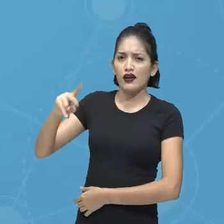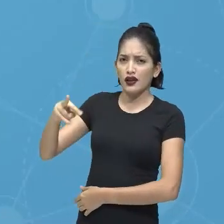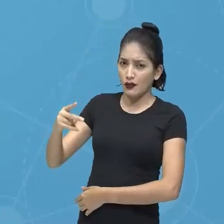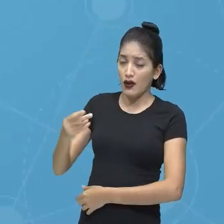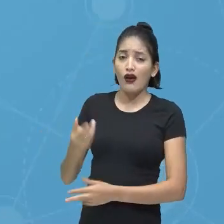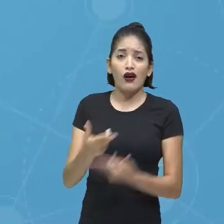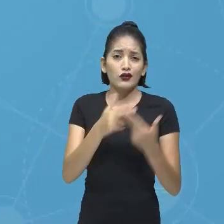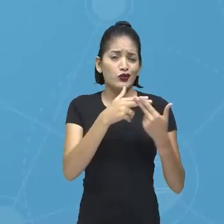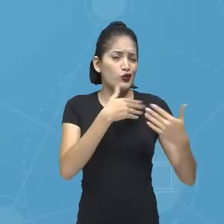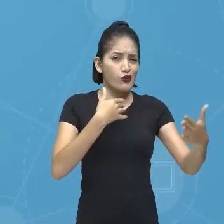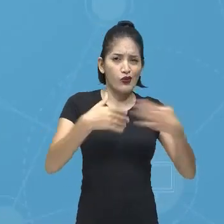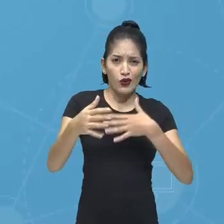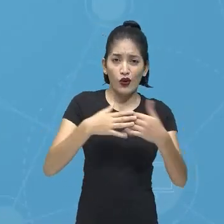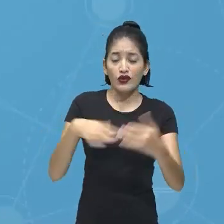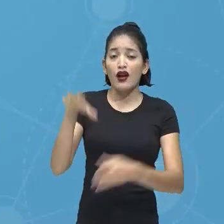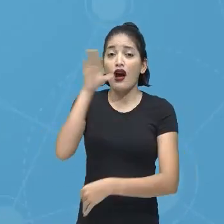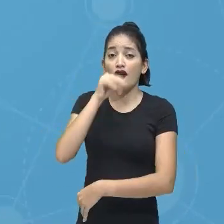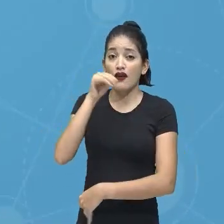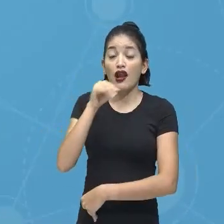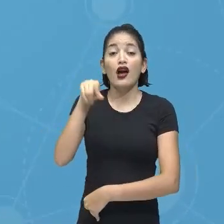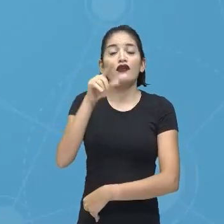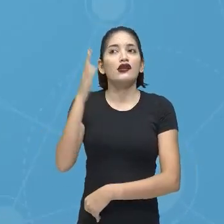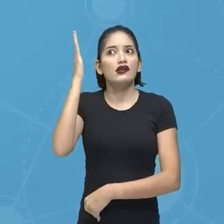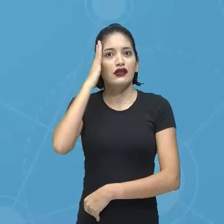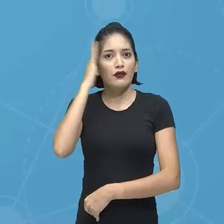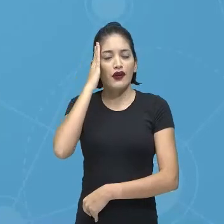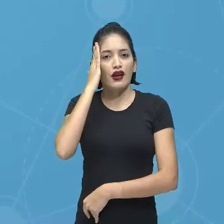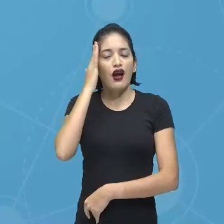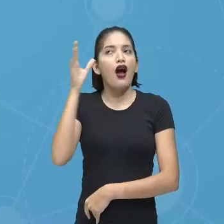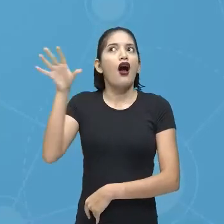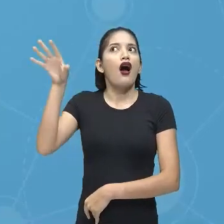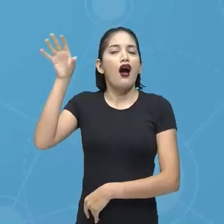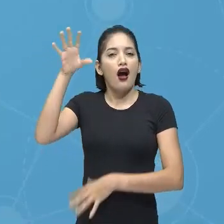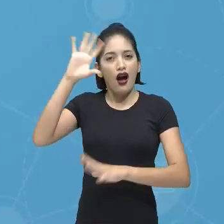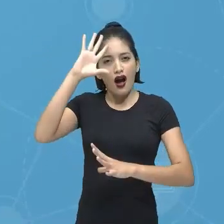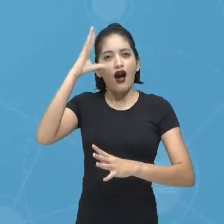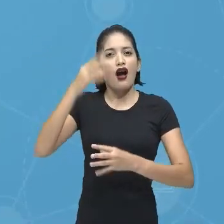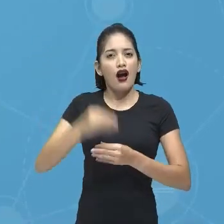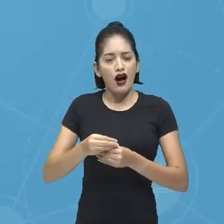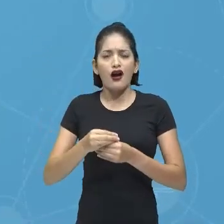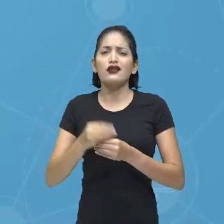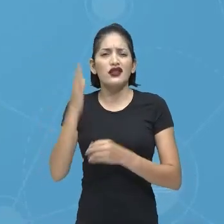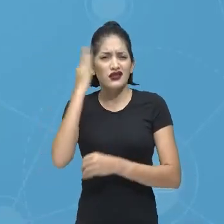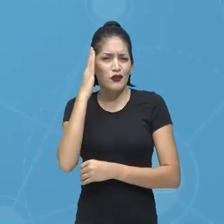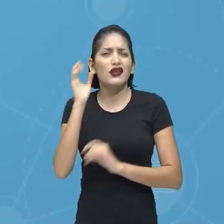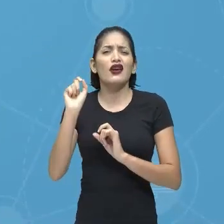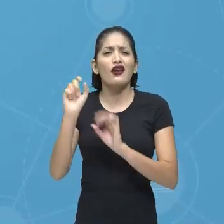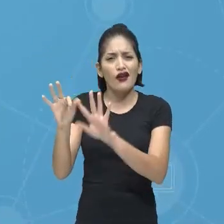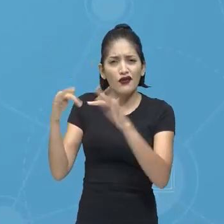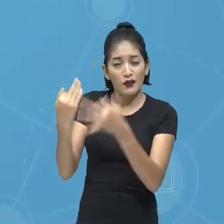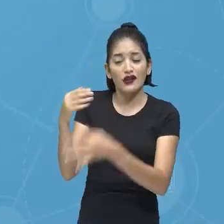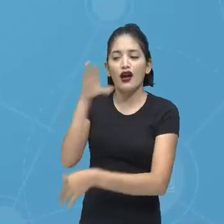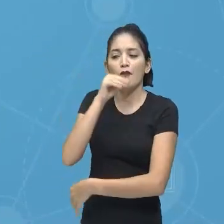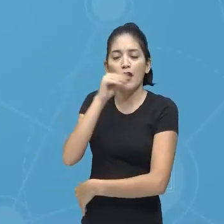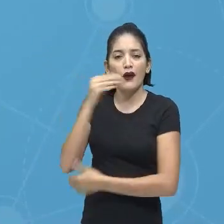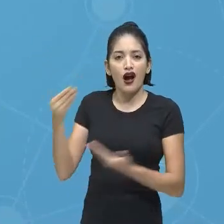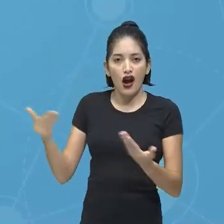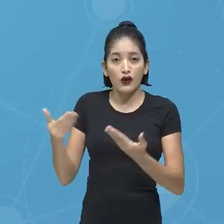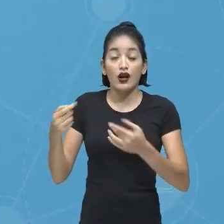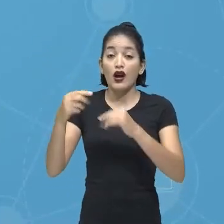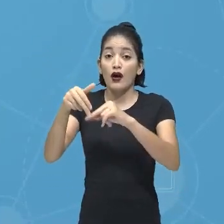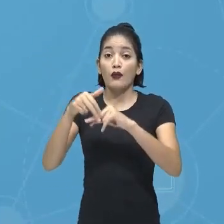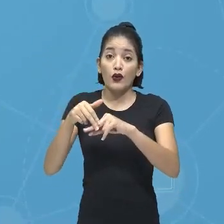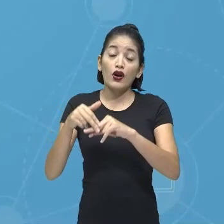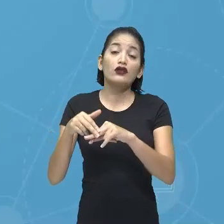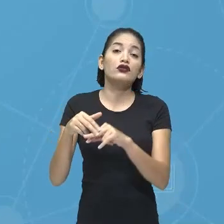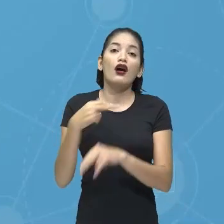seu responsável falar, você vai dizer: nossa, é o papai, é a mamãe, é a vovó, é a titia que está falando. Porque através